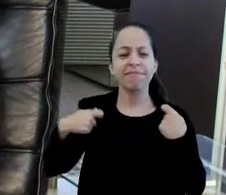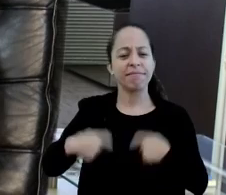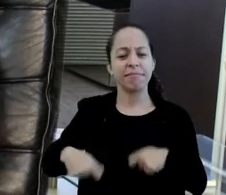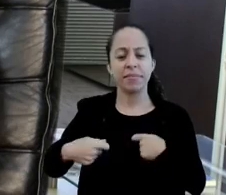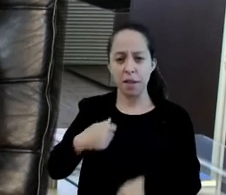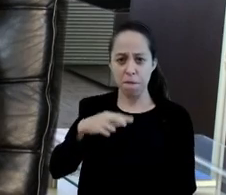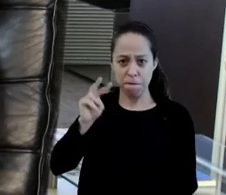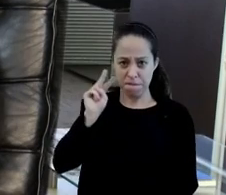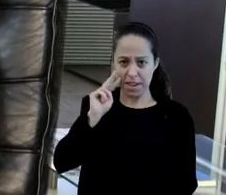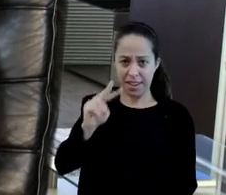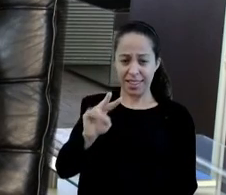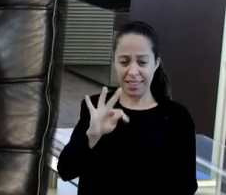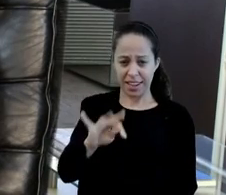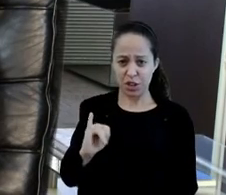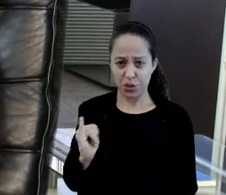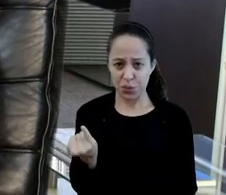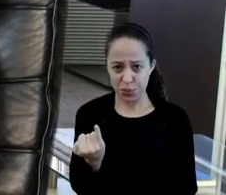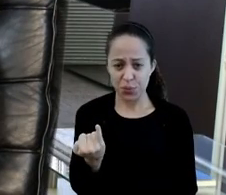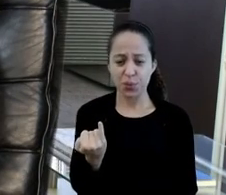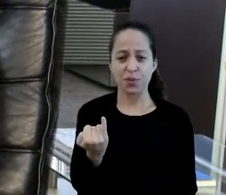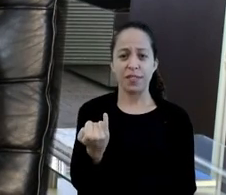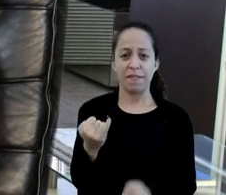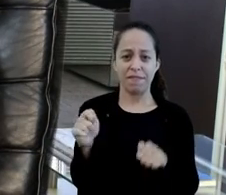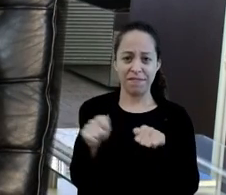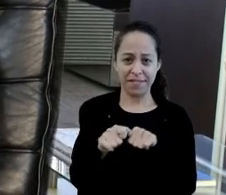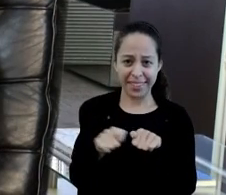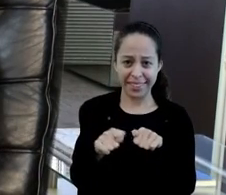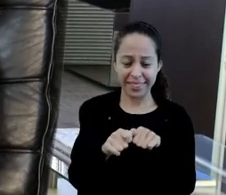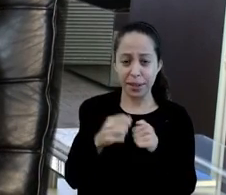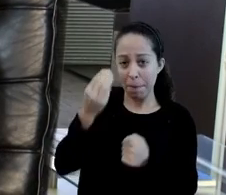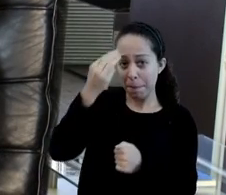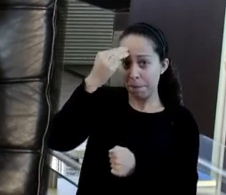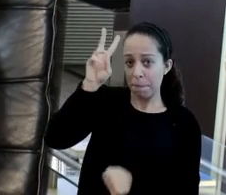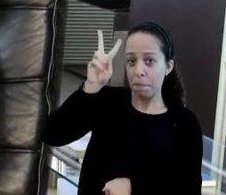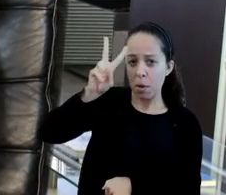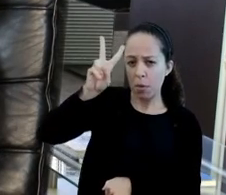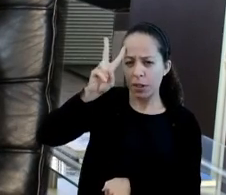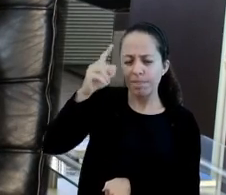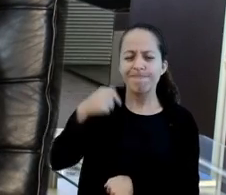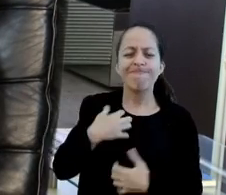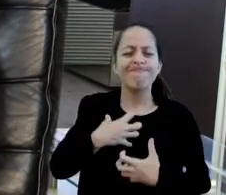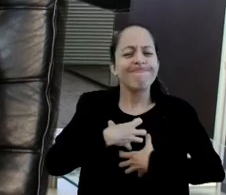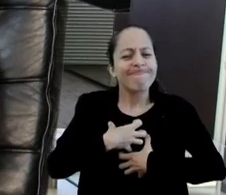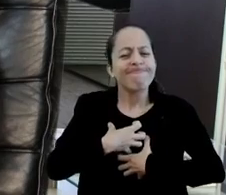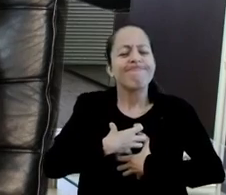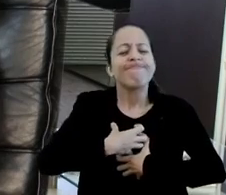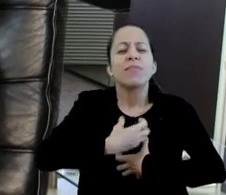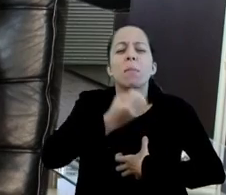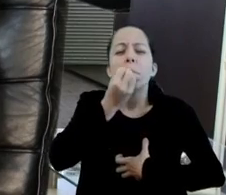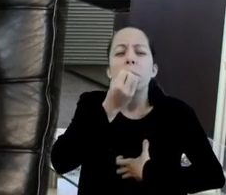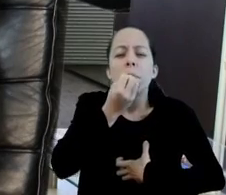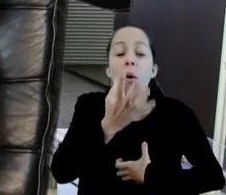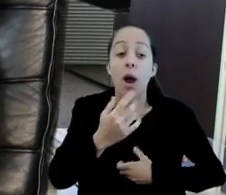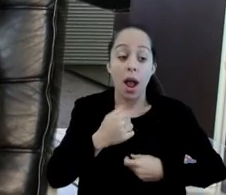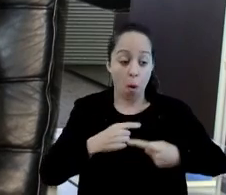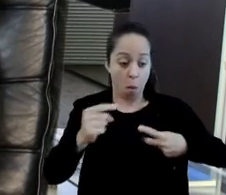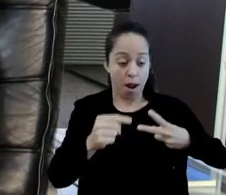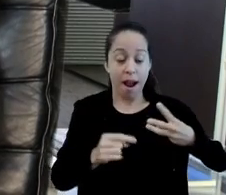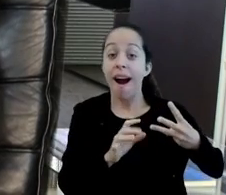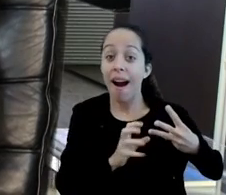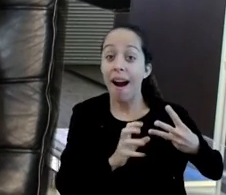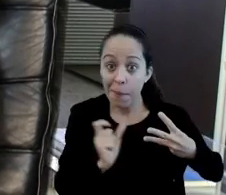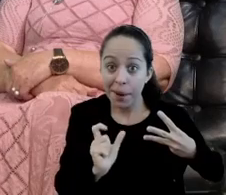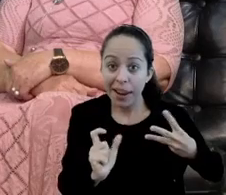essa palavra memorial mesmo, e ela, creio que é a 4ª palavra na minha lista de